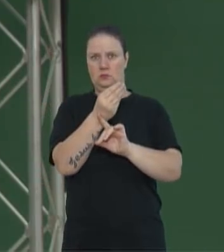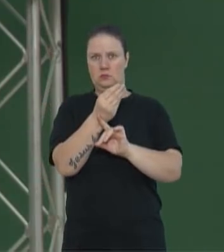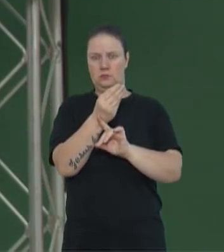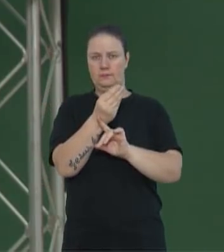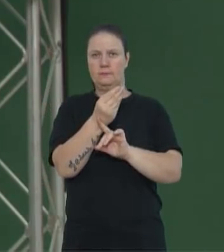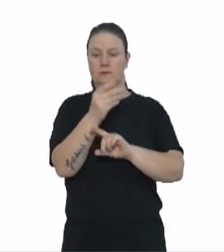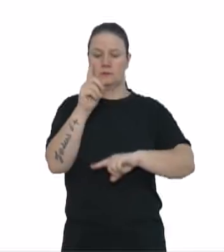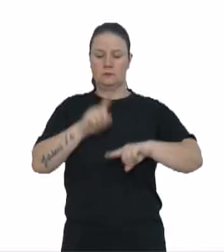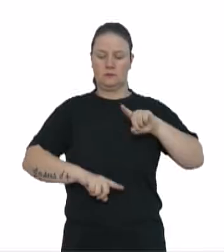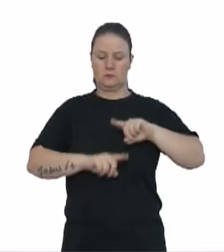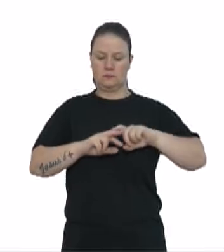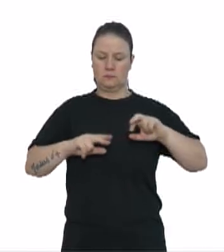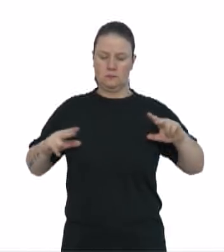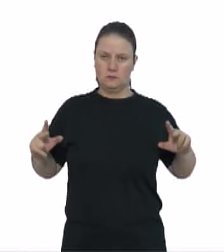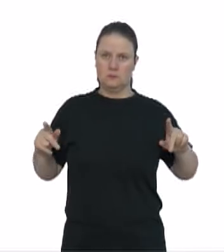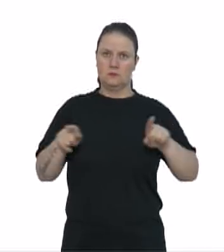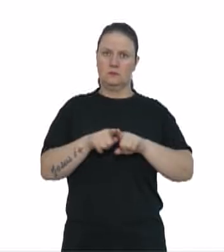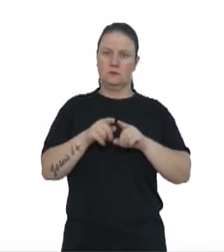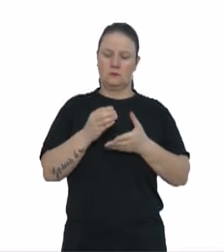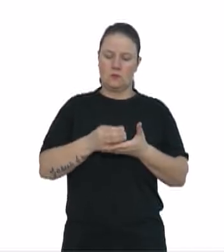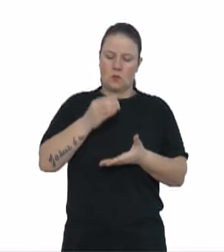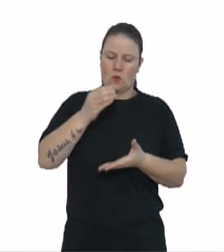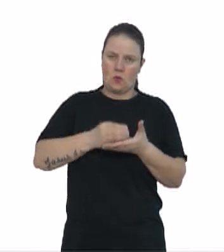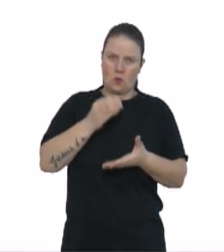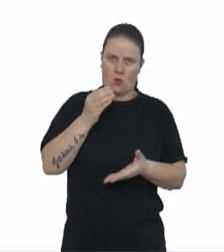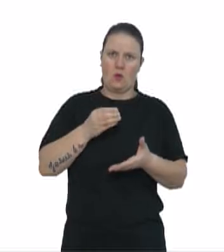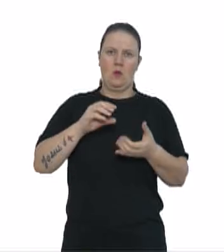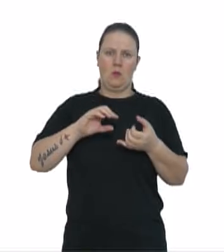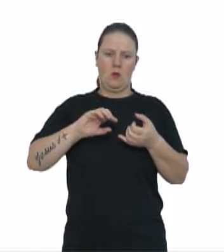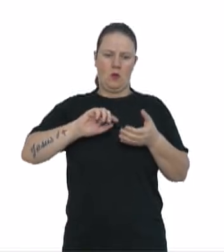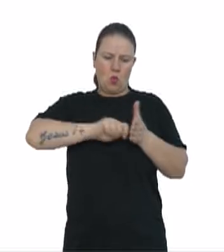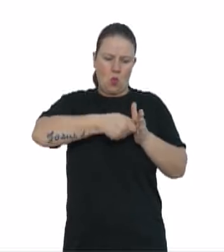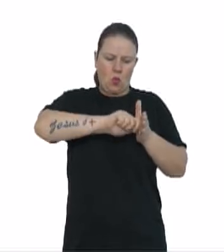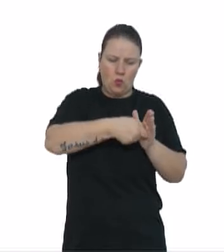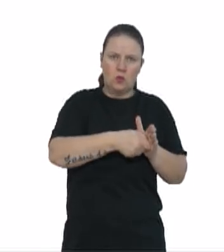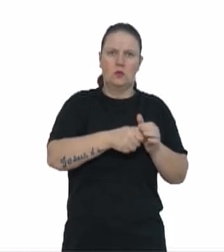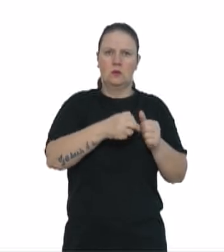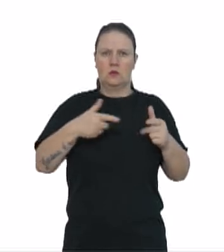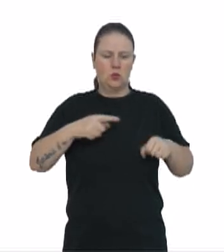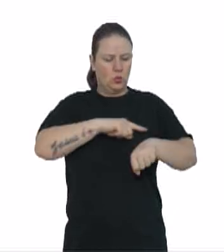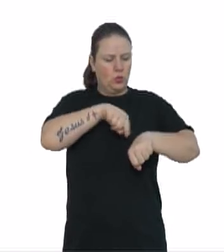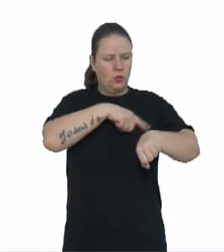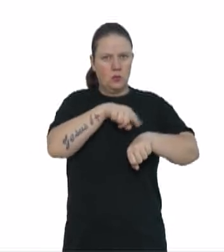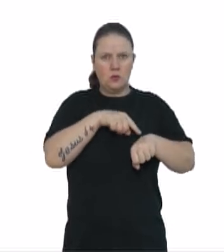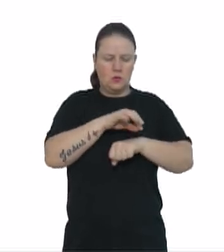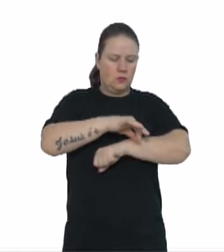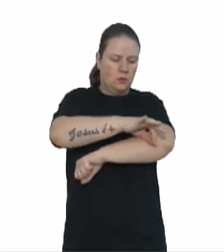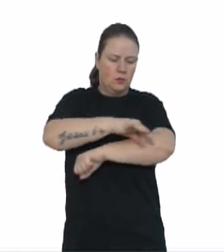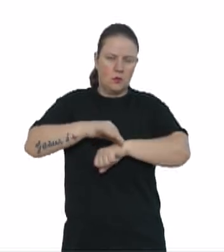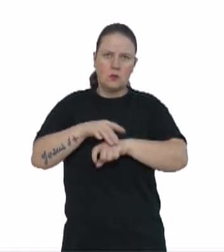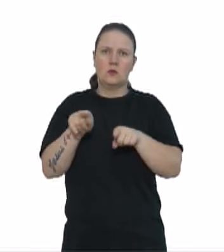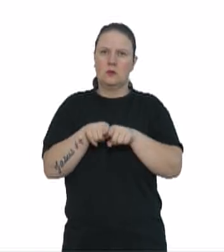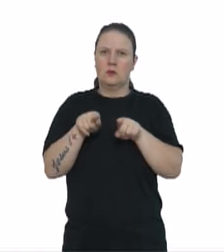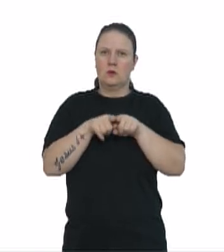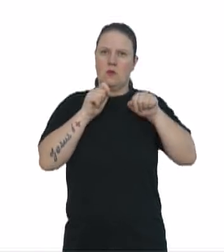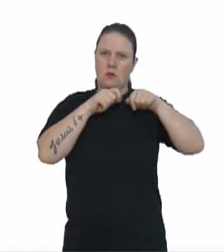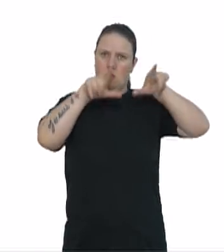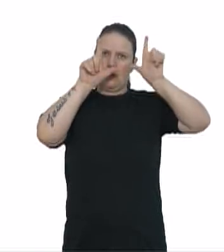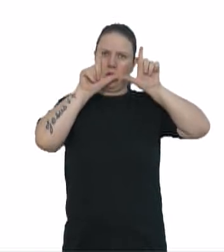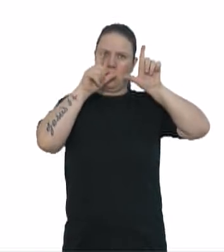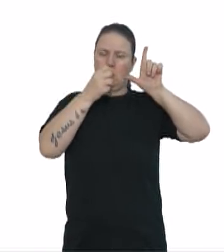os materiais aqui estão descritos: copo de metal, parafusos, peças de um relógio, fita métrica, régua, placa numérica, cabeça de